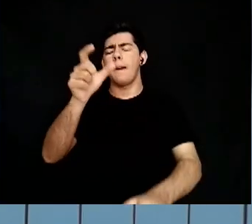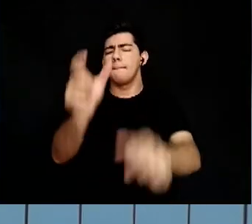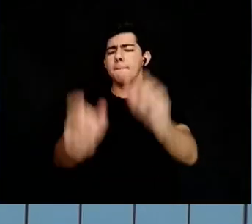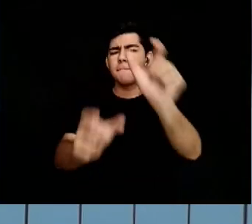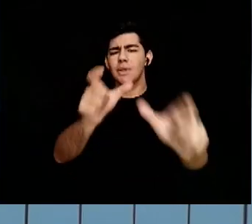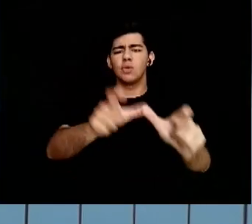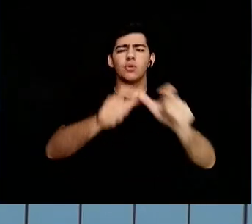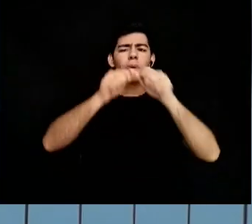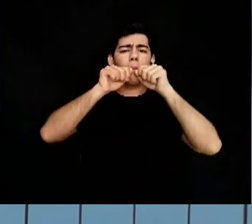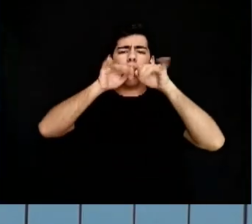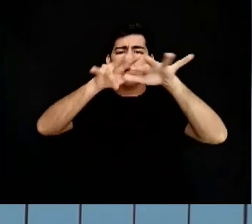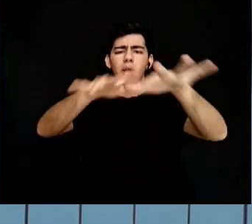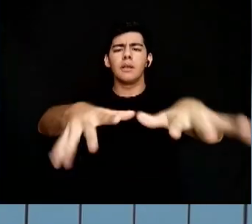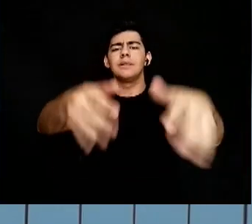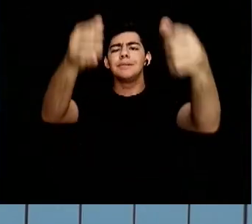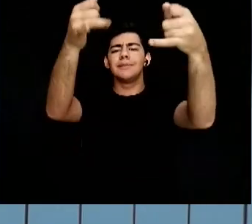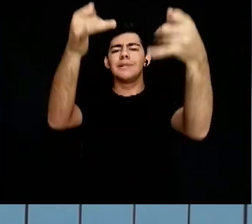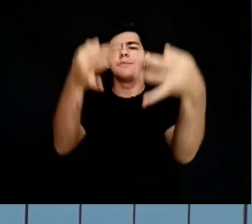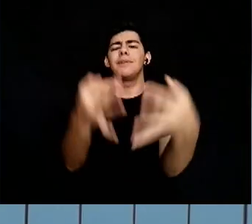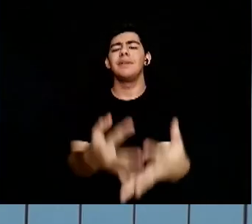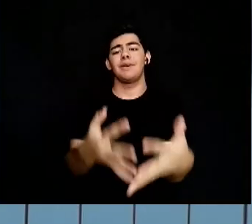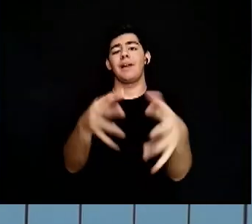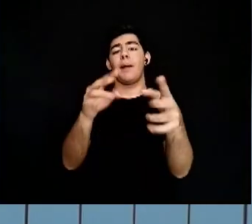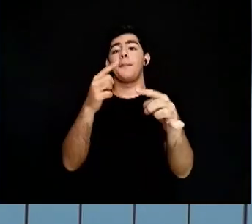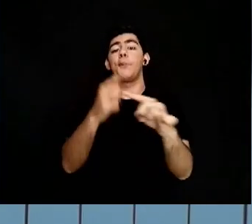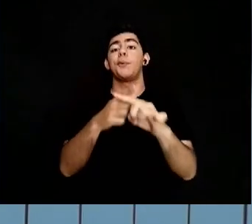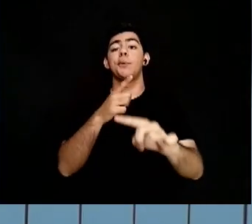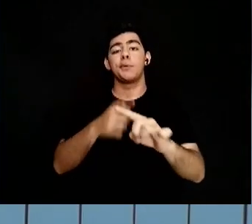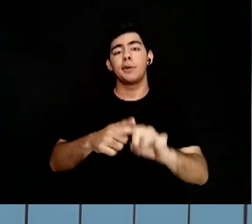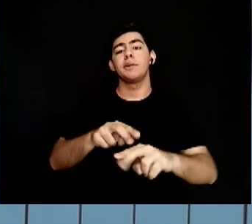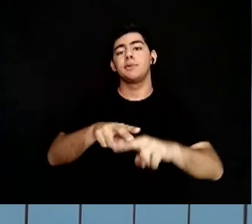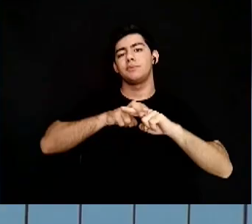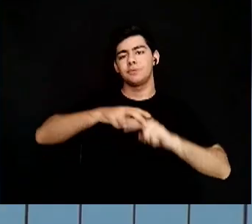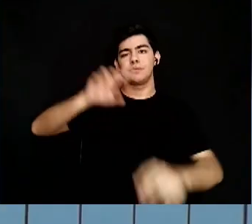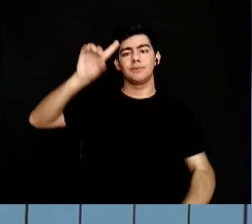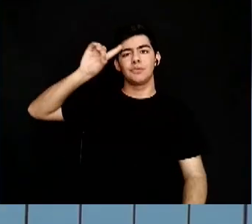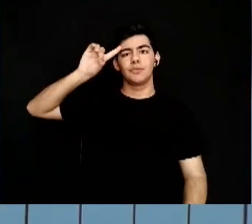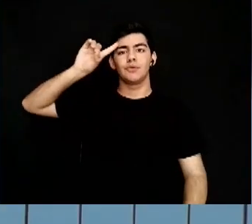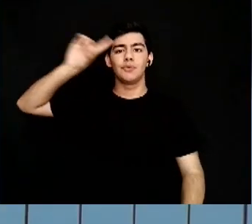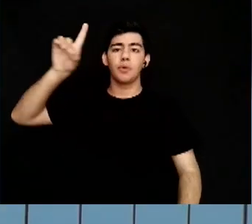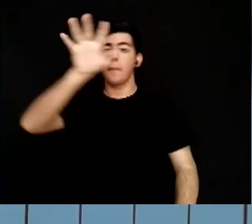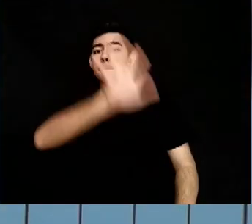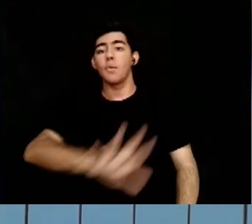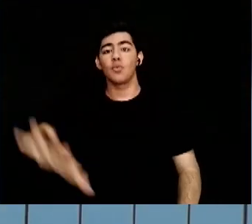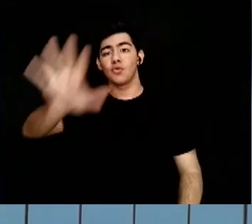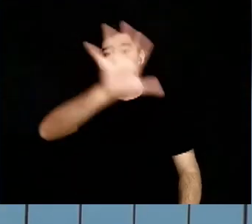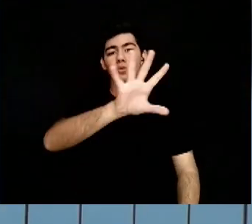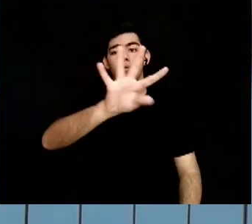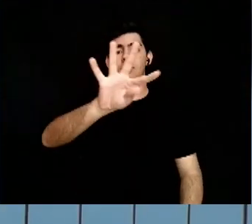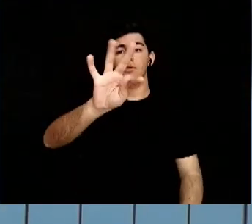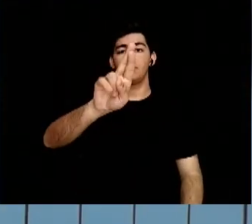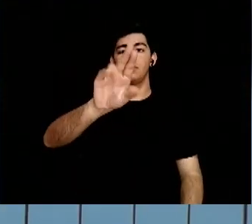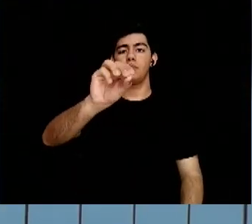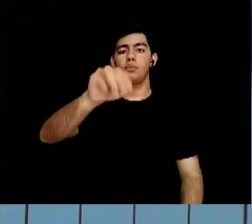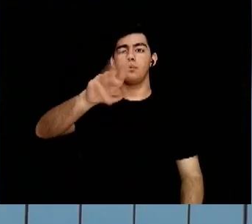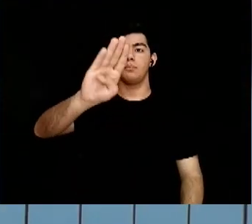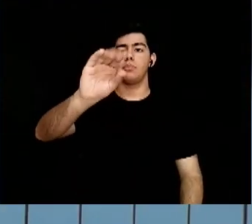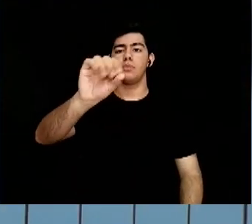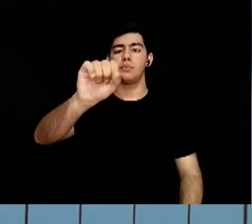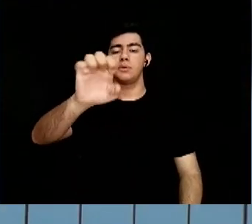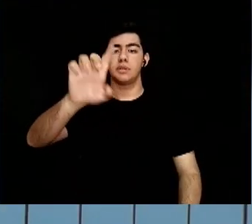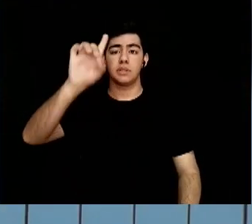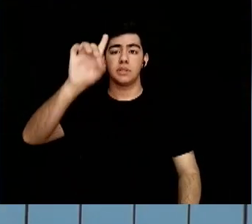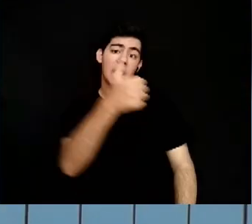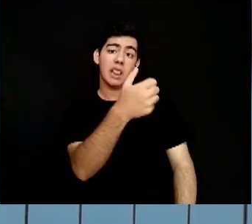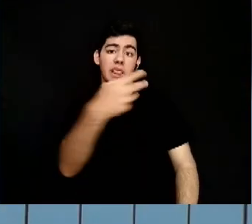gente conscientizar a população, né, principalmente por conta, né, do Dia Mundial da Trombose, né, que foi no dia 13